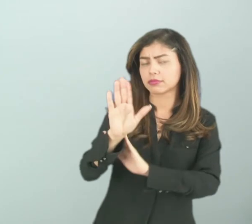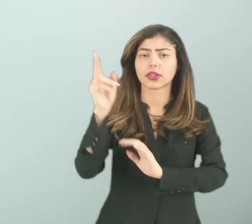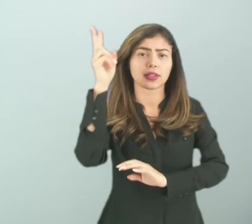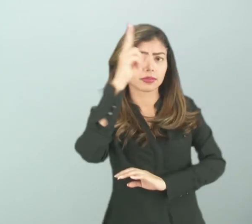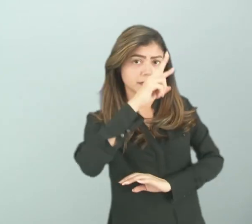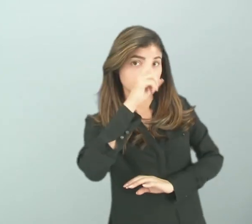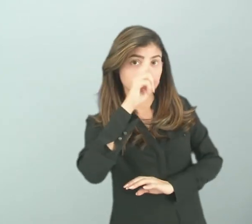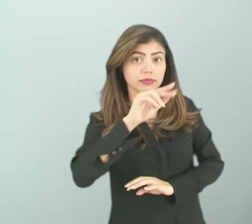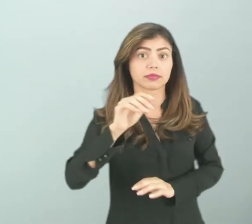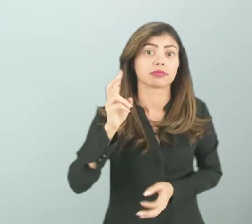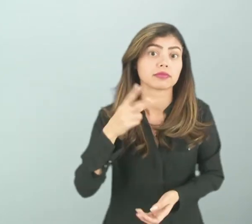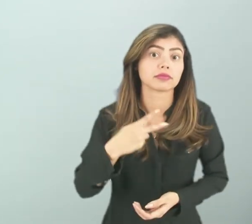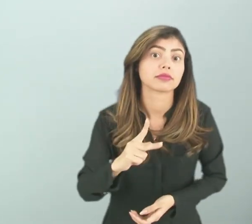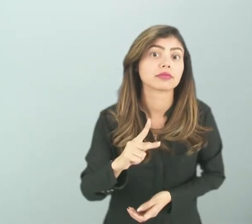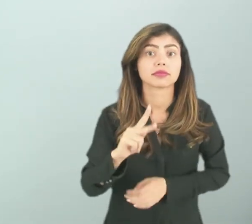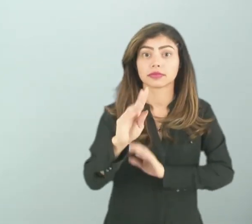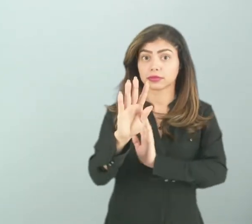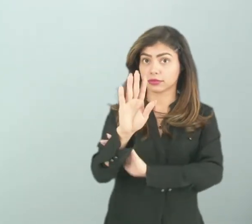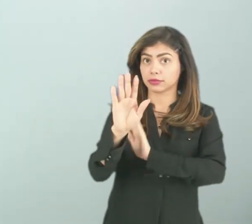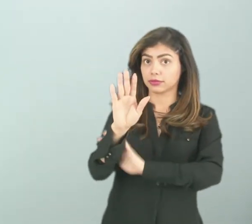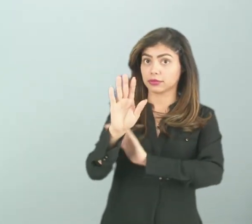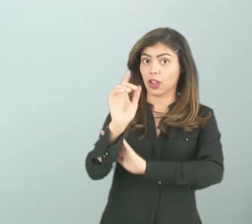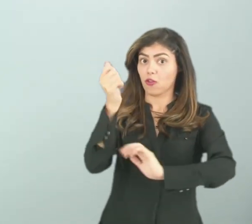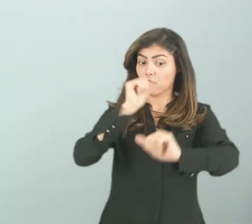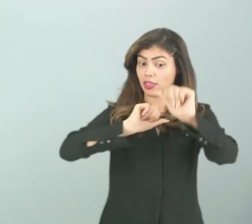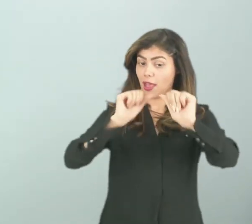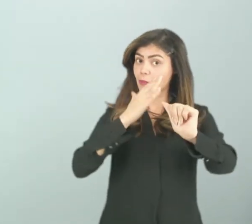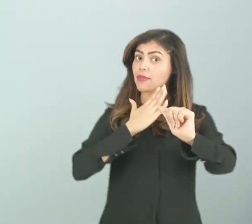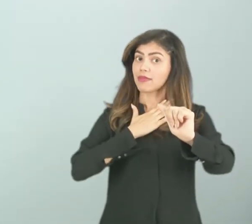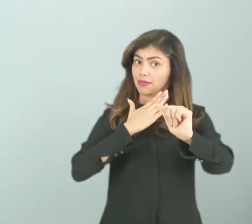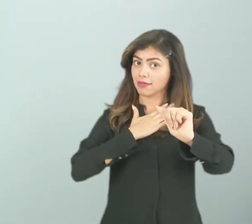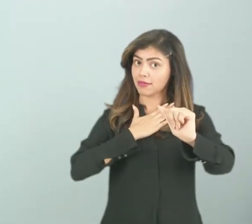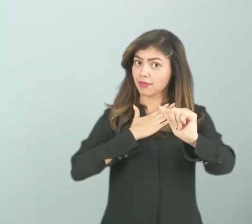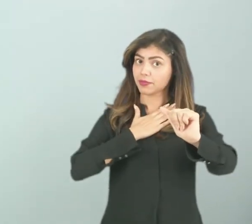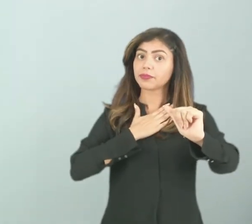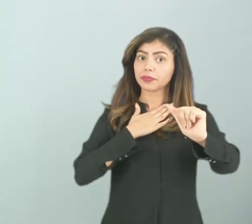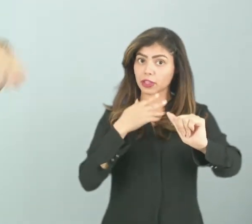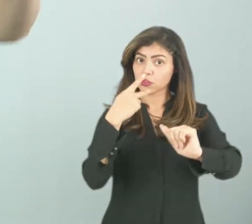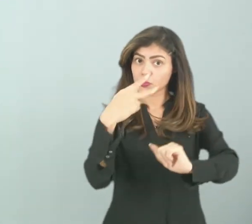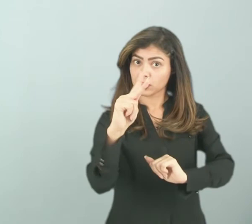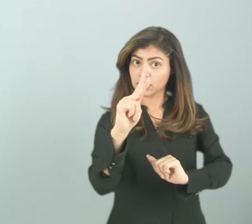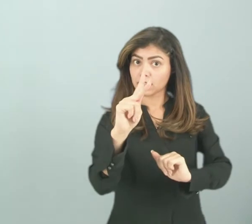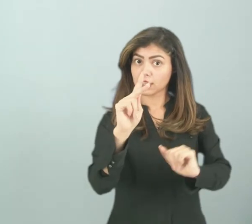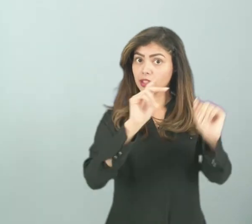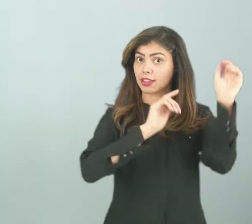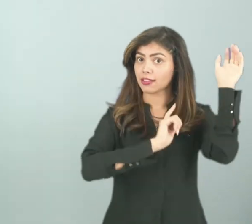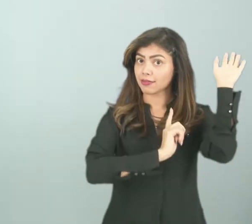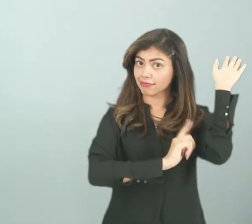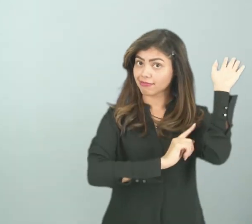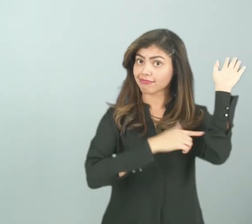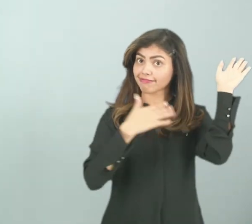a minha direita, a sua direita aí está ao contrário da minha, né? A sua direita vai estar do meu